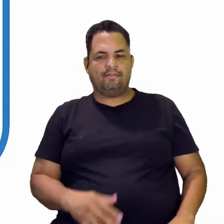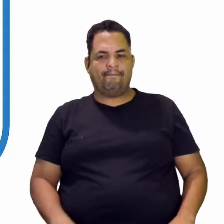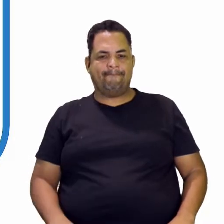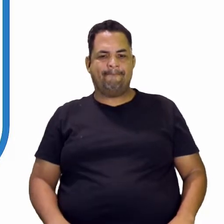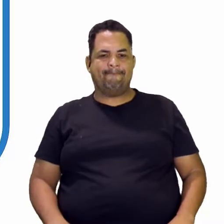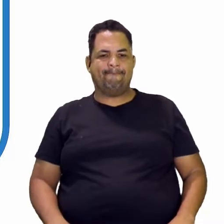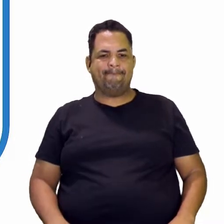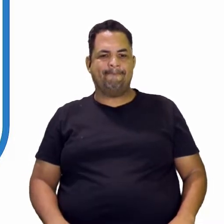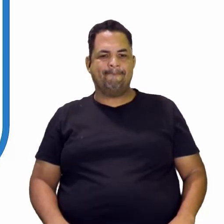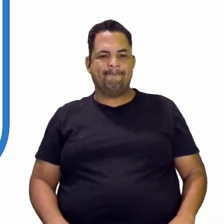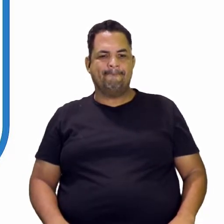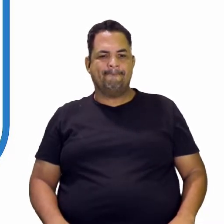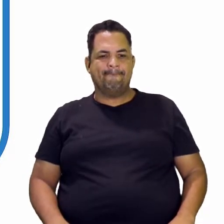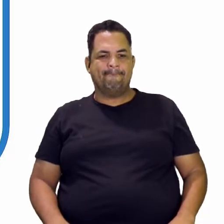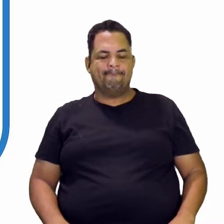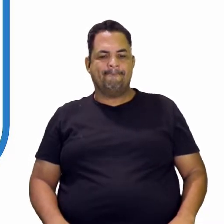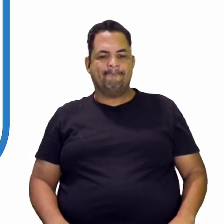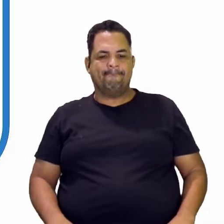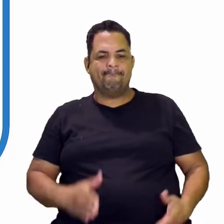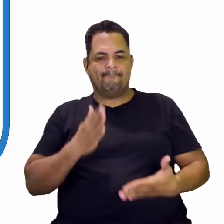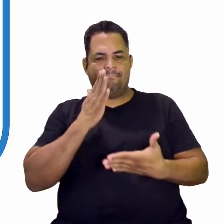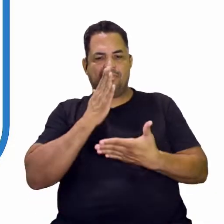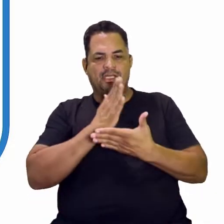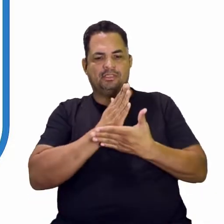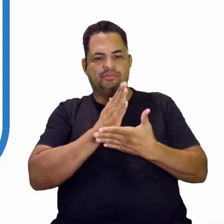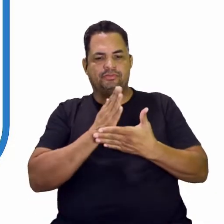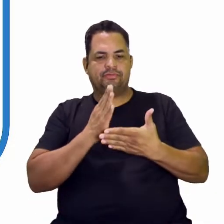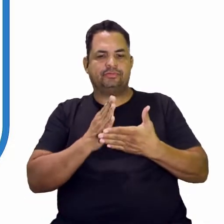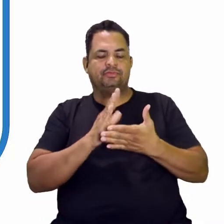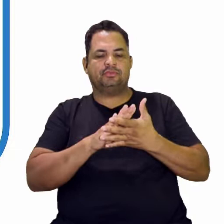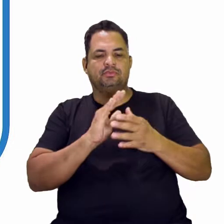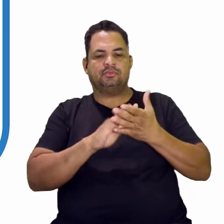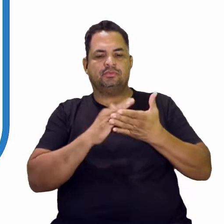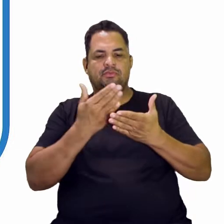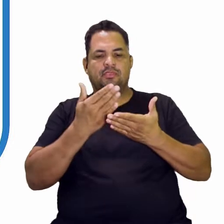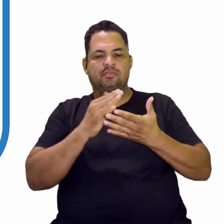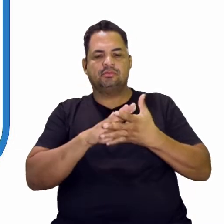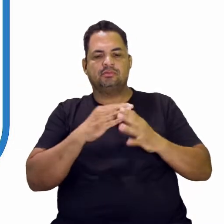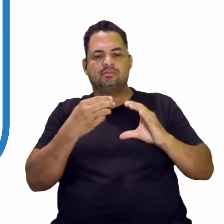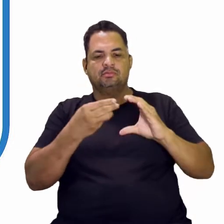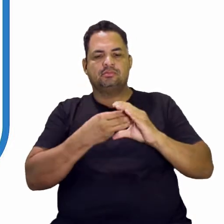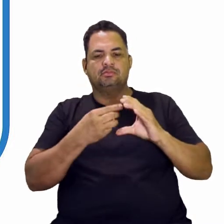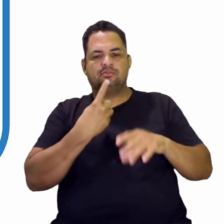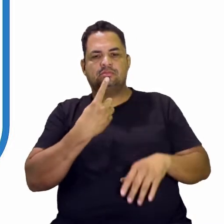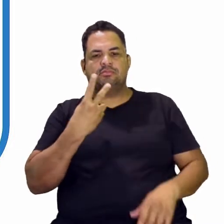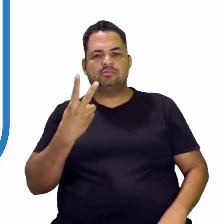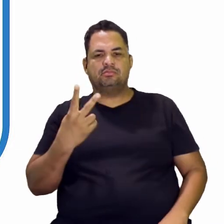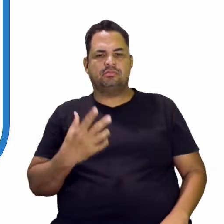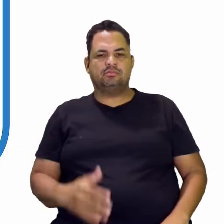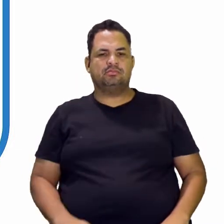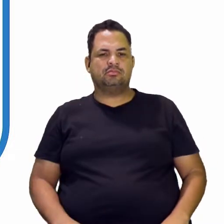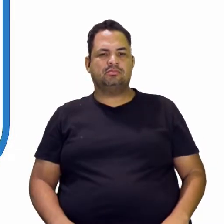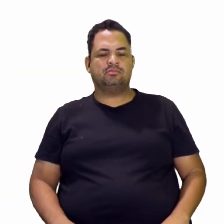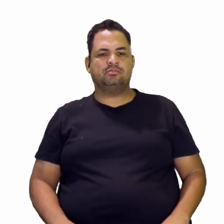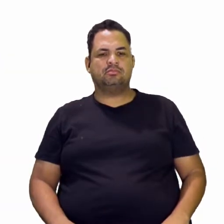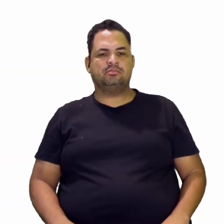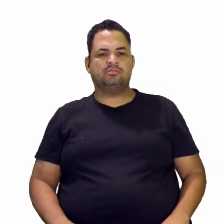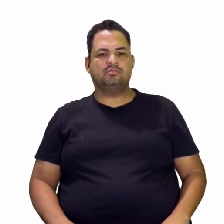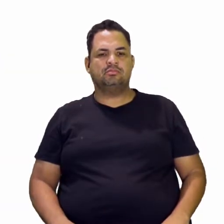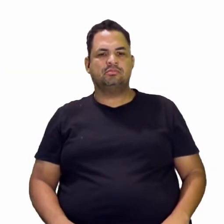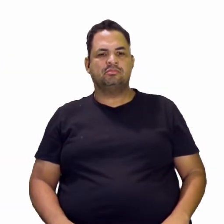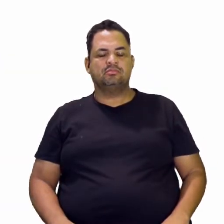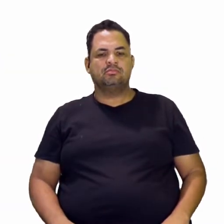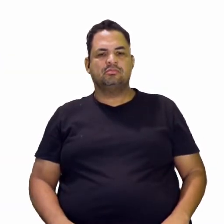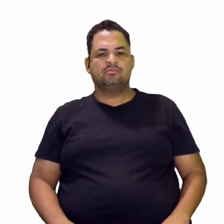tem núcleo 1 e 2 não, galera. Divisão celular parte 1 e parte 2, tá bom? Esse é